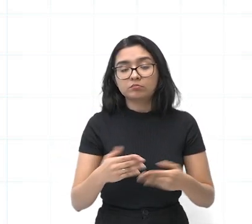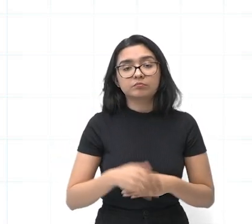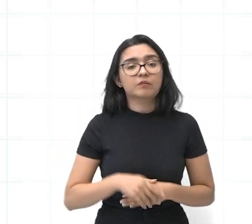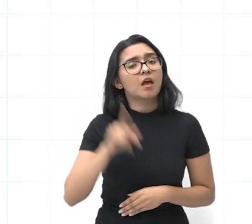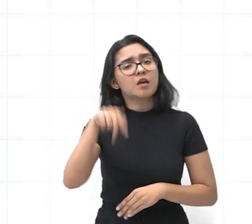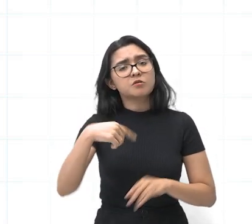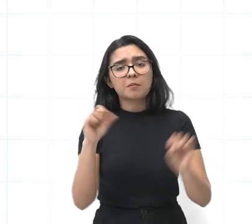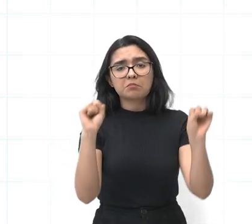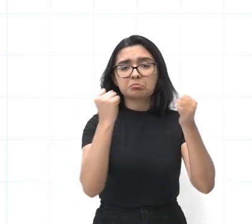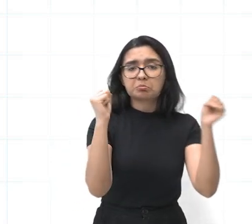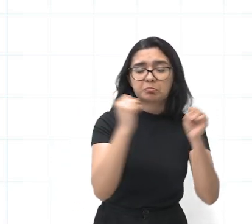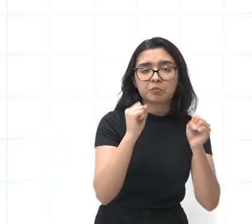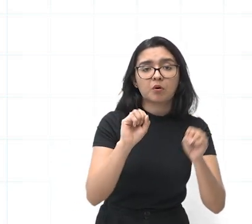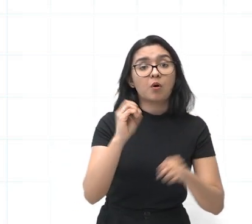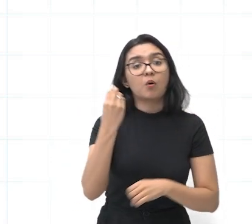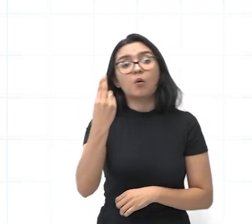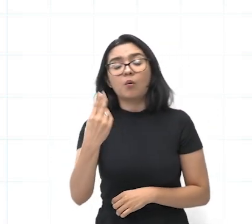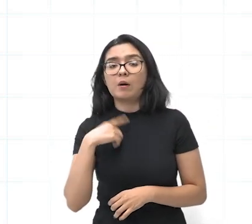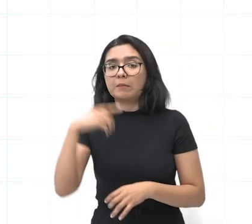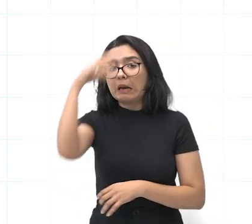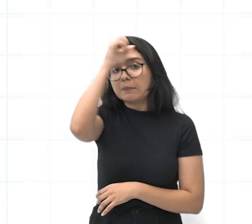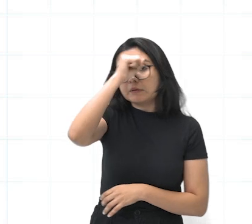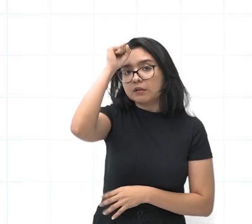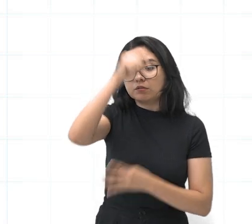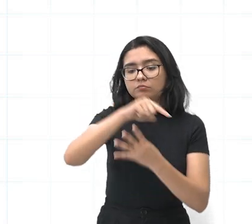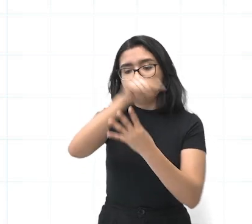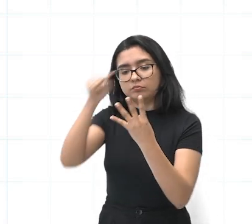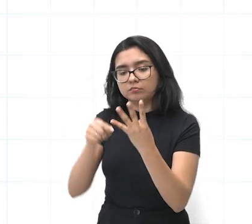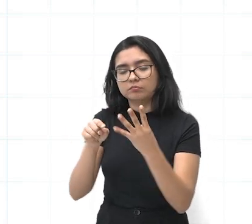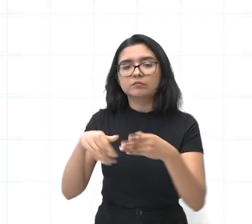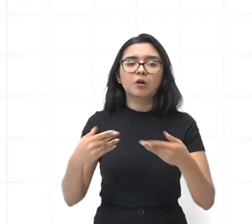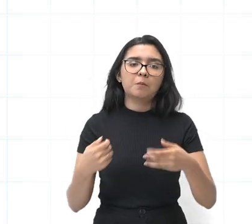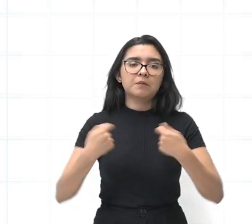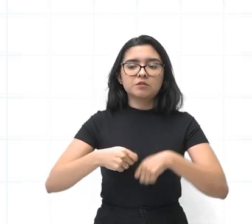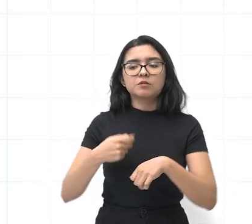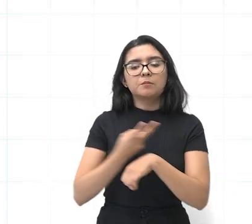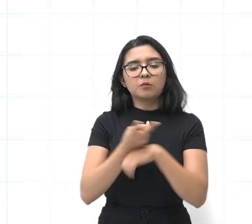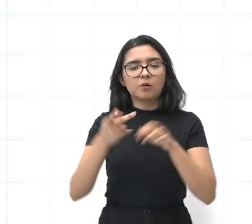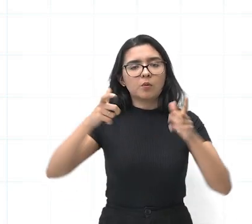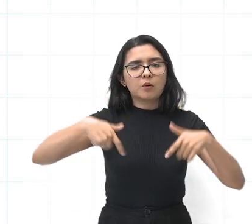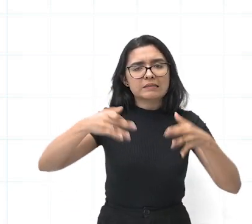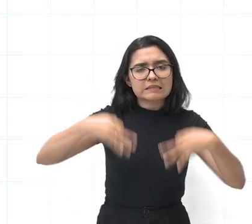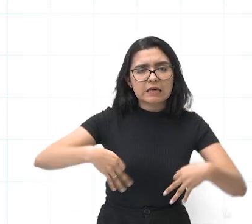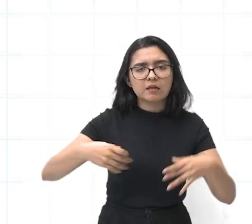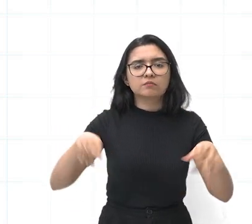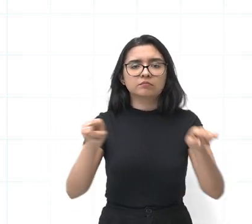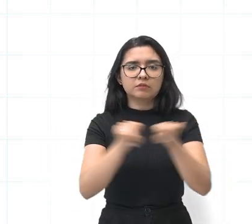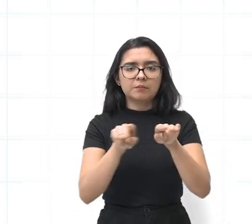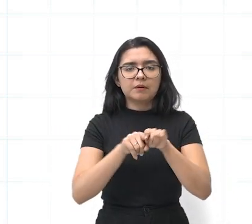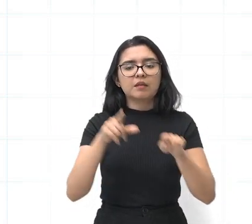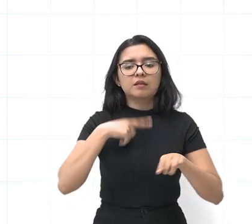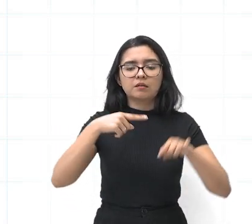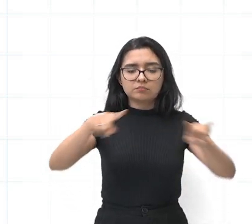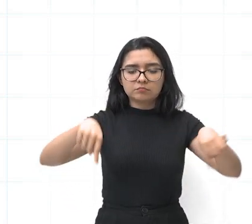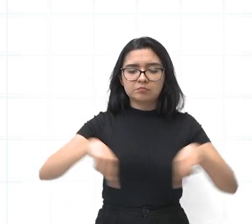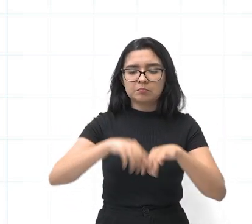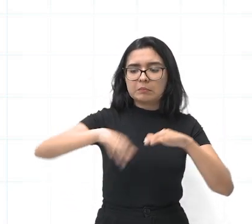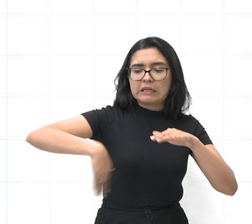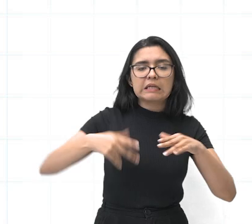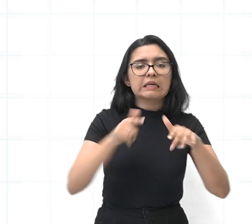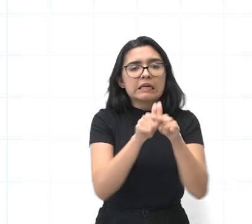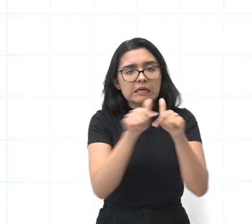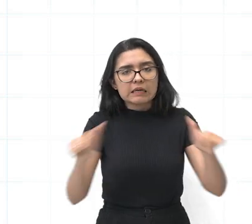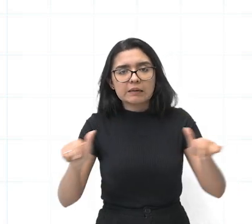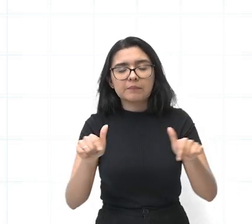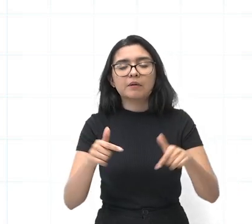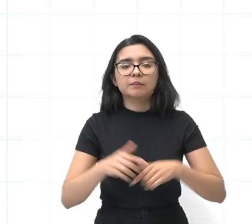para fazer só exercício, ou é realmente para aprender os nados, então tem que procurar um local adequado, que tenha uma piscina, que seja